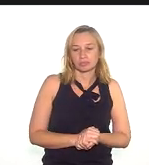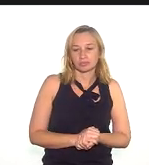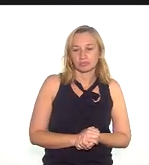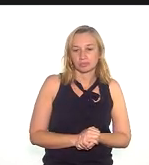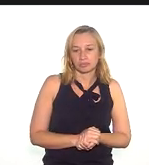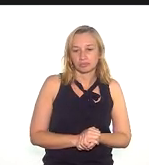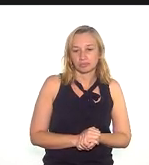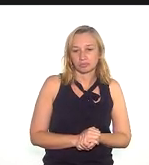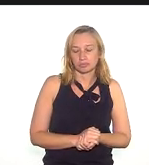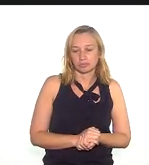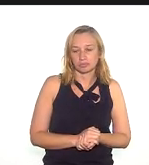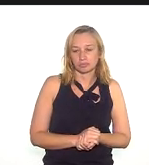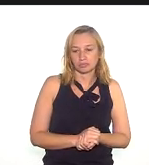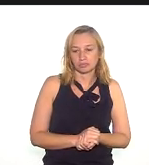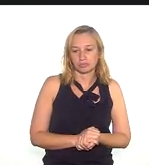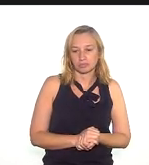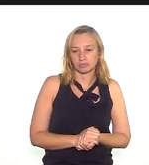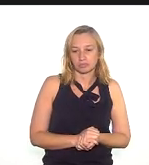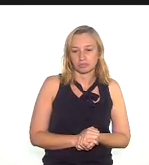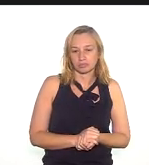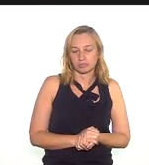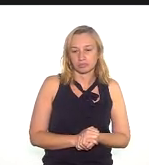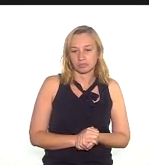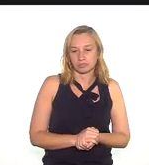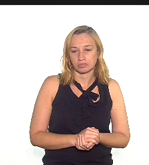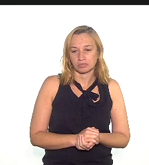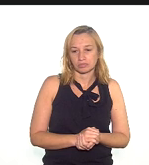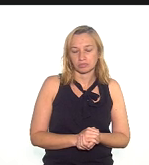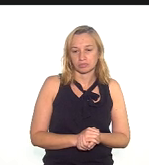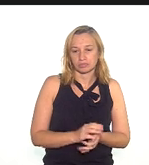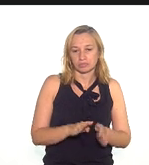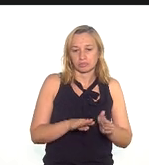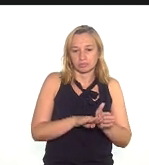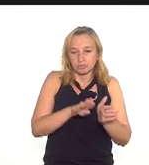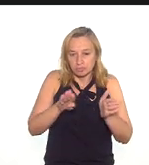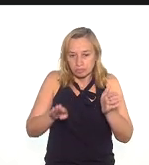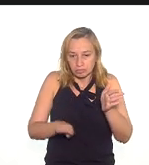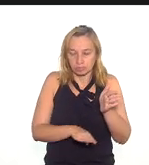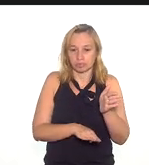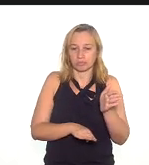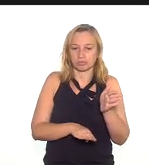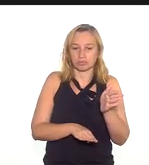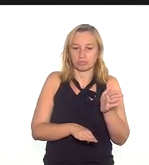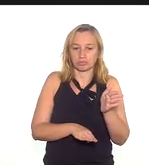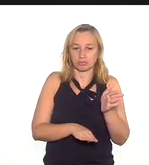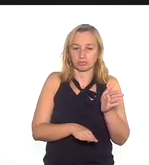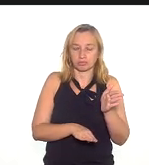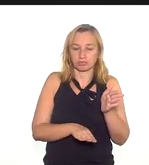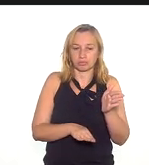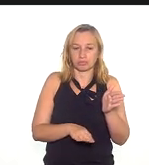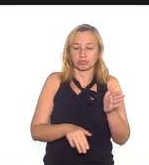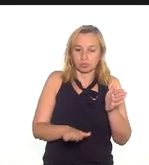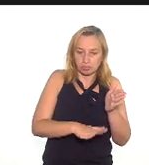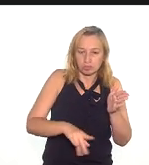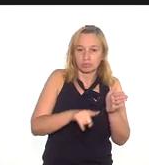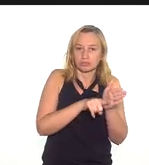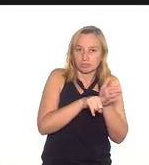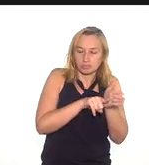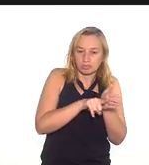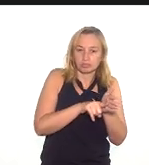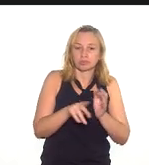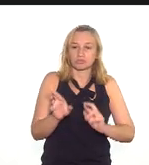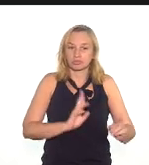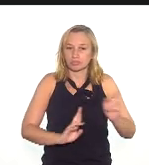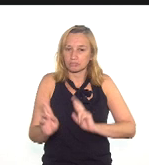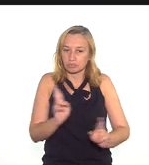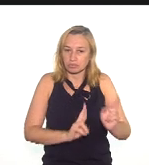levando a uma distorção entre o nosso posicionamento internacional na pesquisa em relação